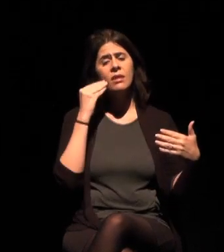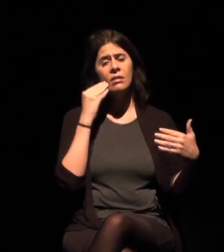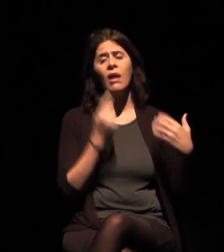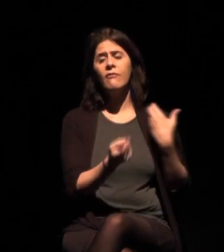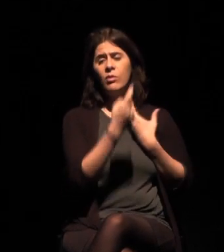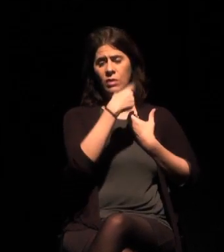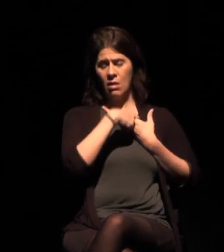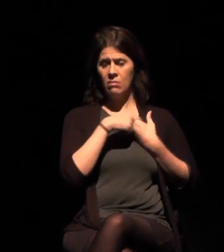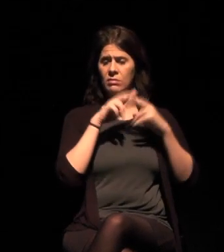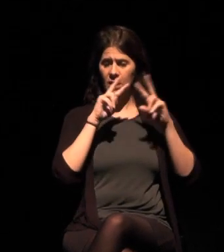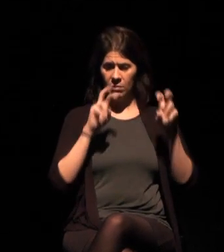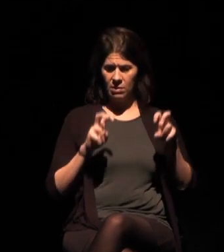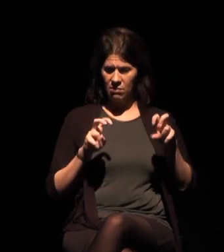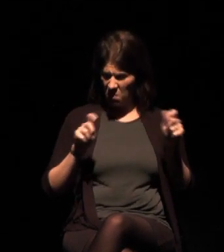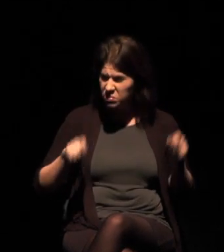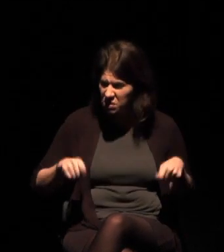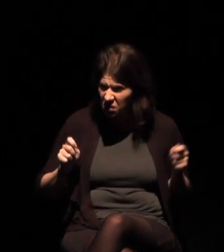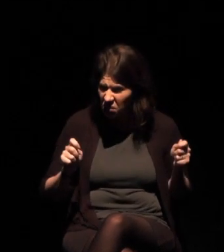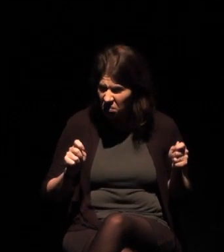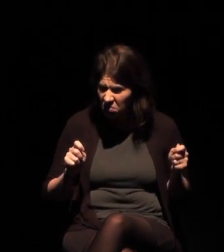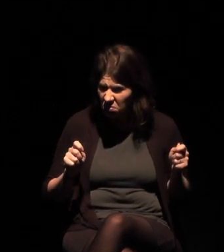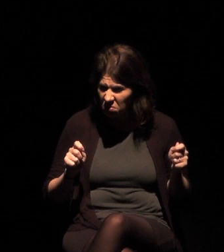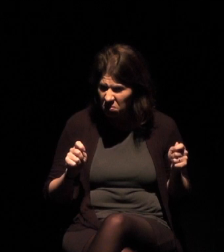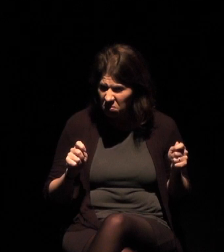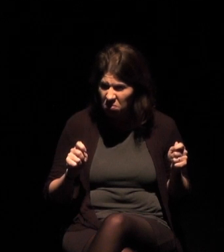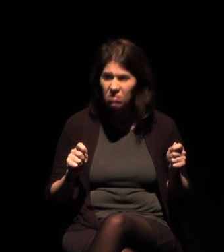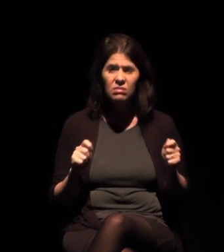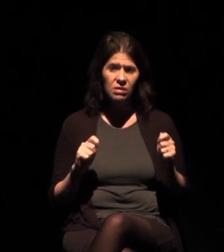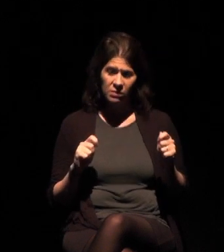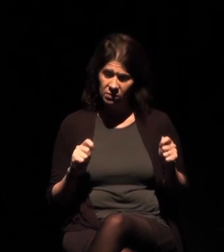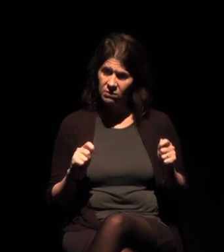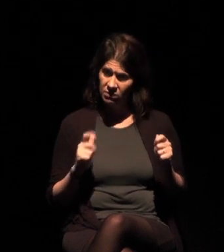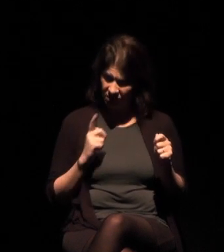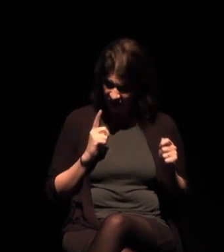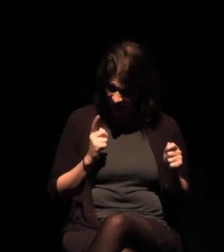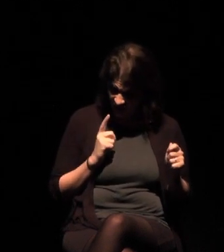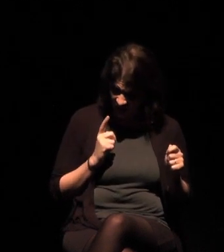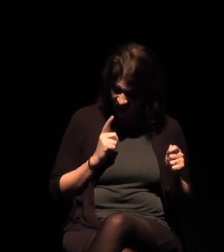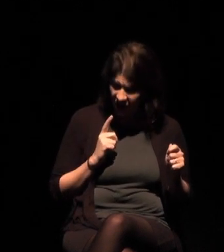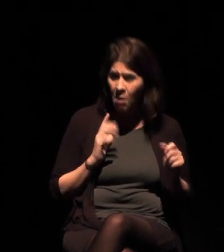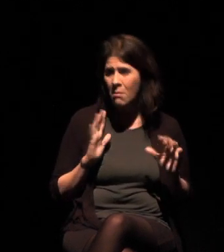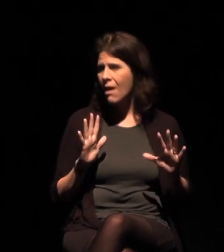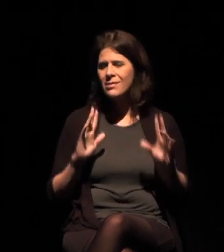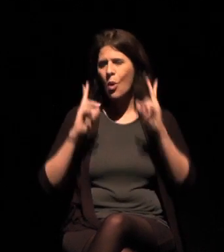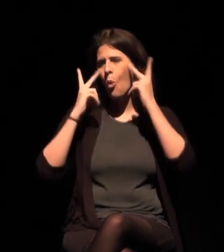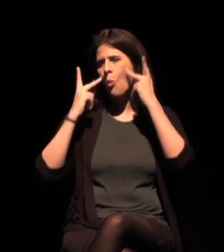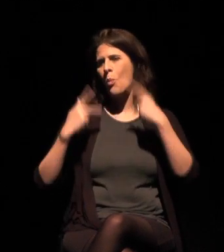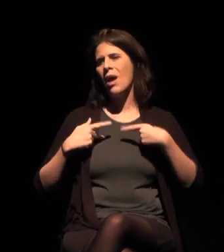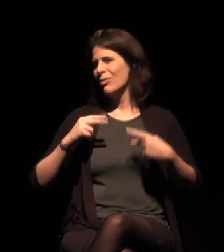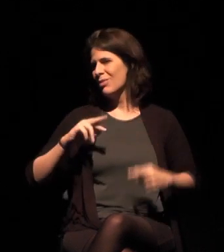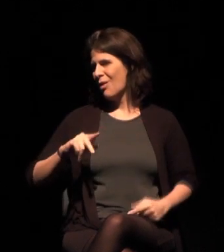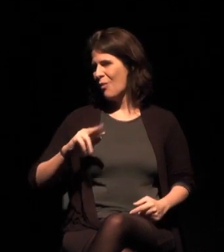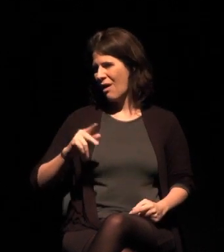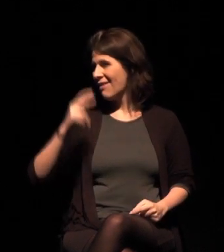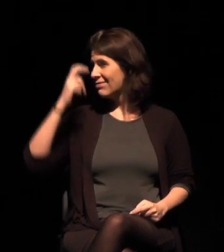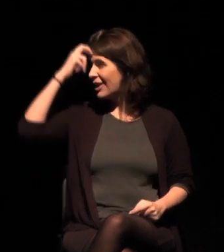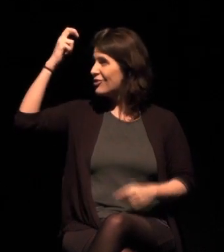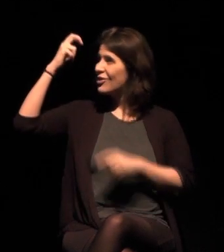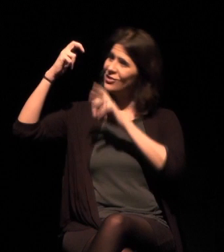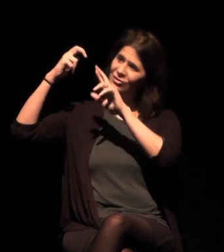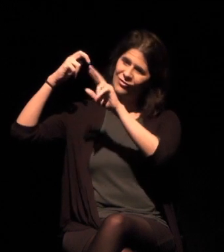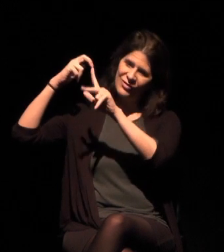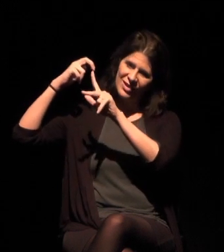será que é possível é possível está assim existe mas não é humana não é a geral não é aquela que o